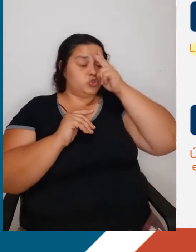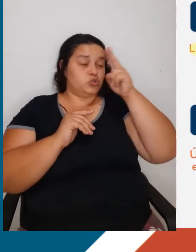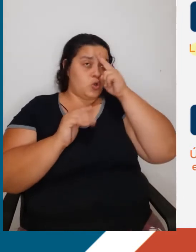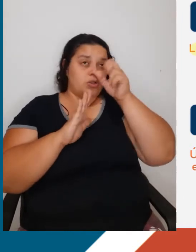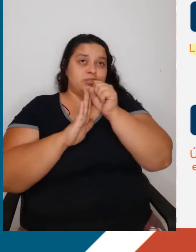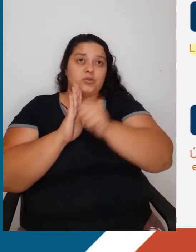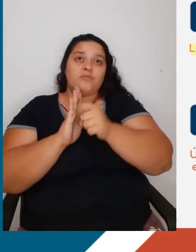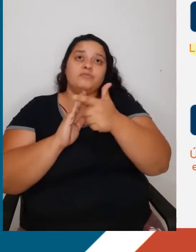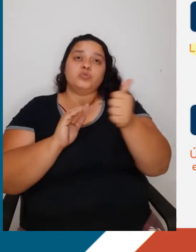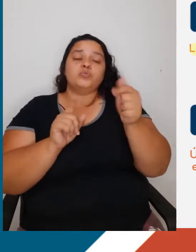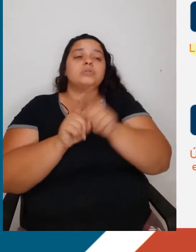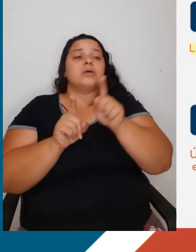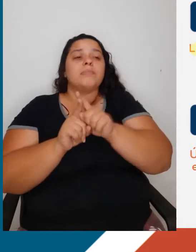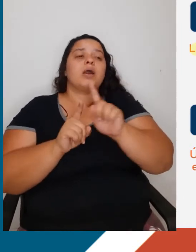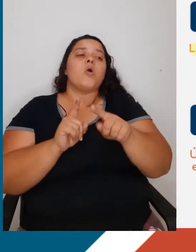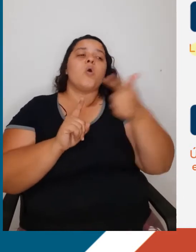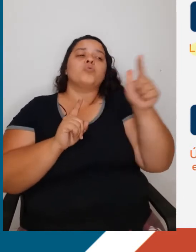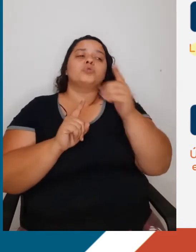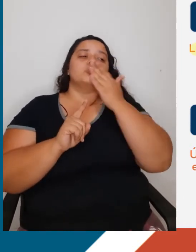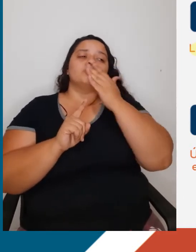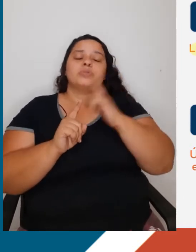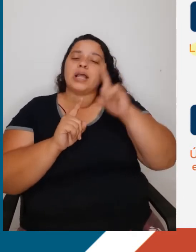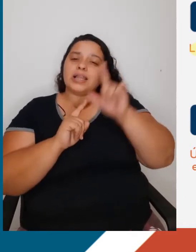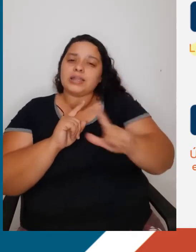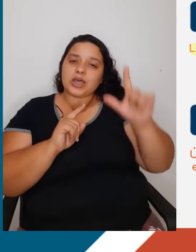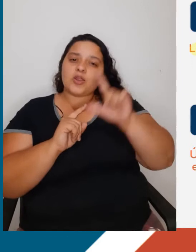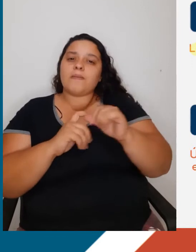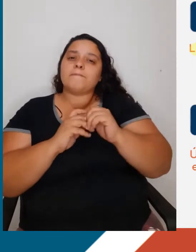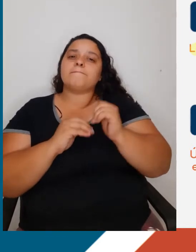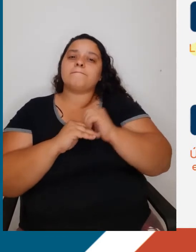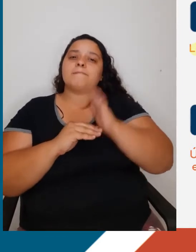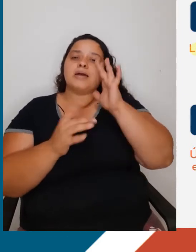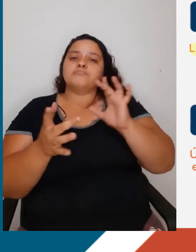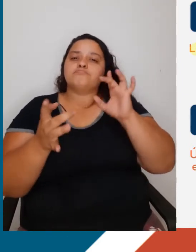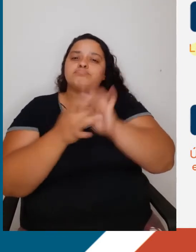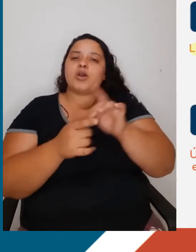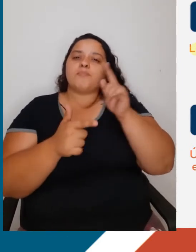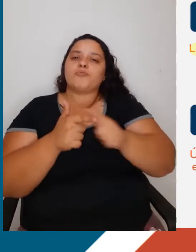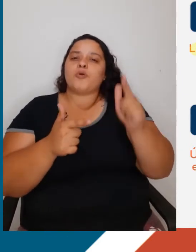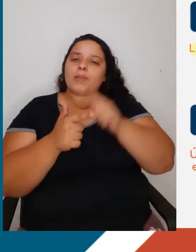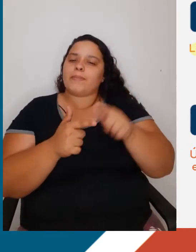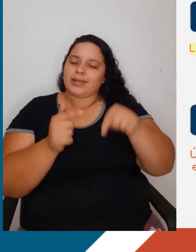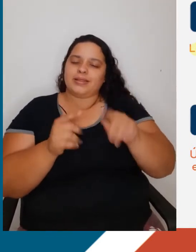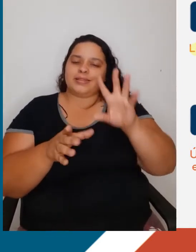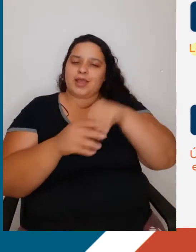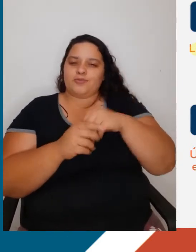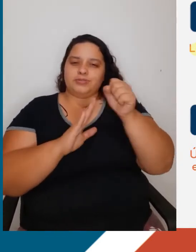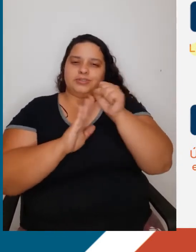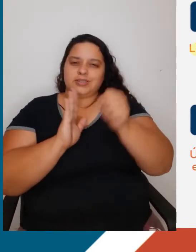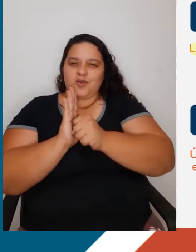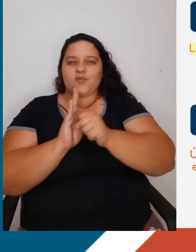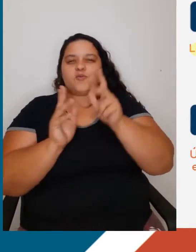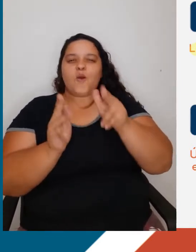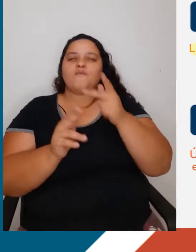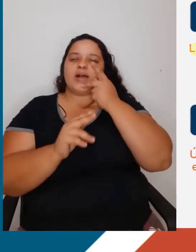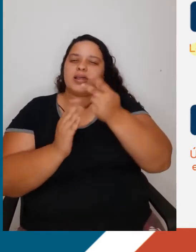no século XXI, e uma vertente alternativa, que produz uma literatura mais ancorada nas problemáticas deste século, como já